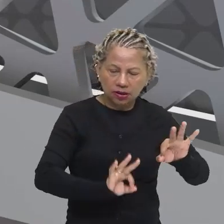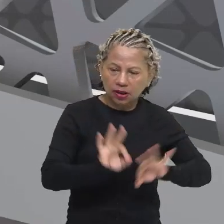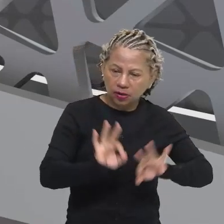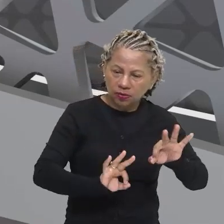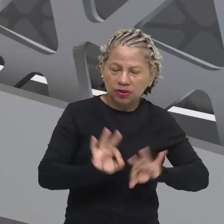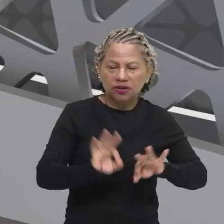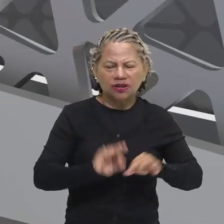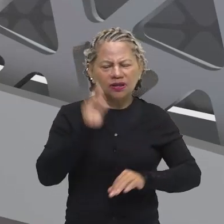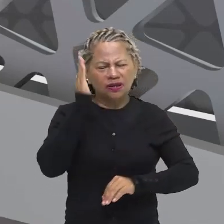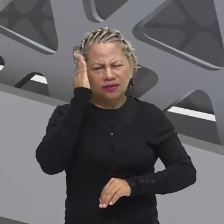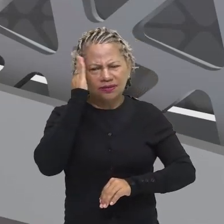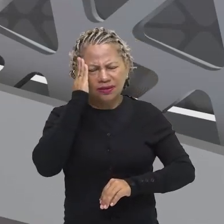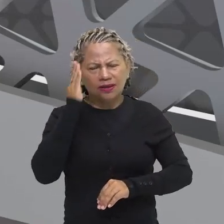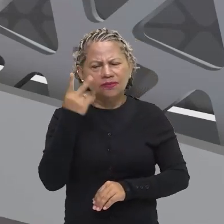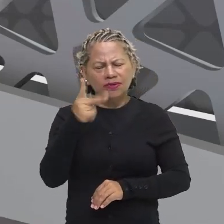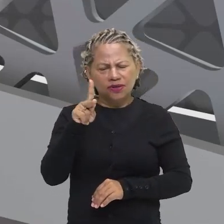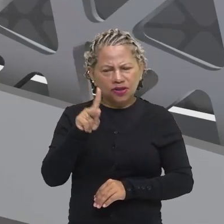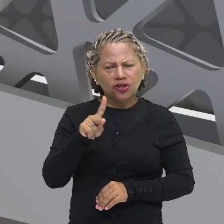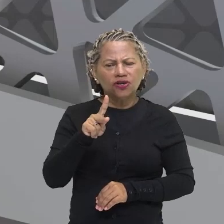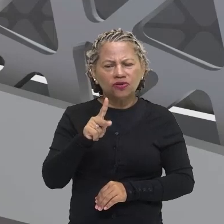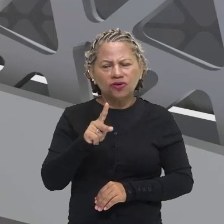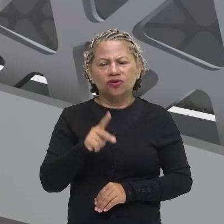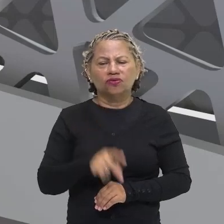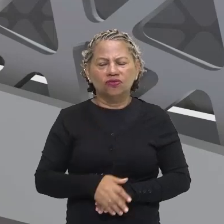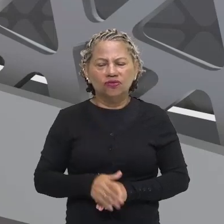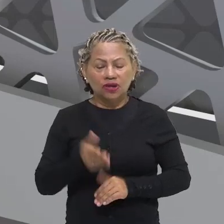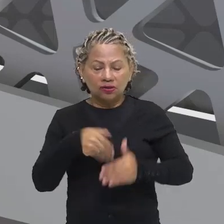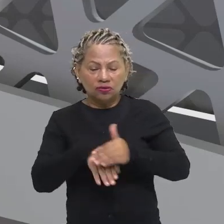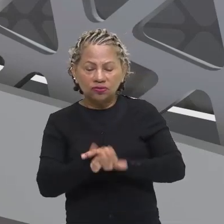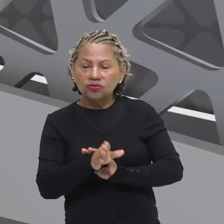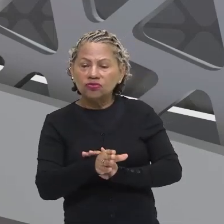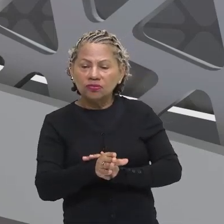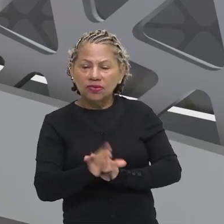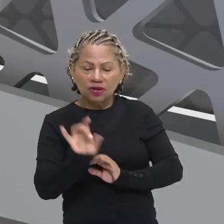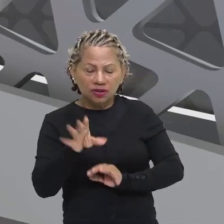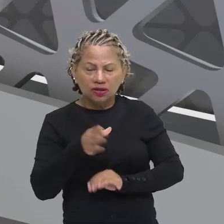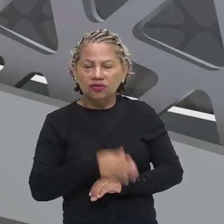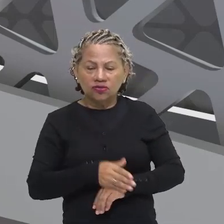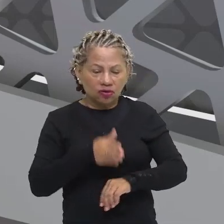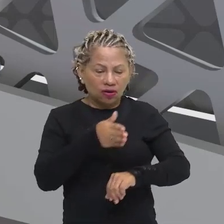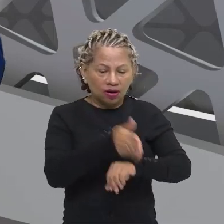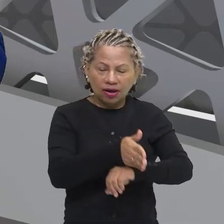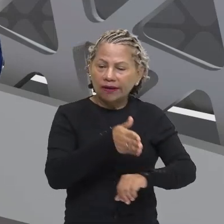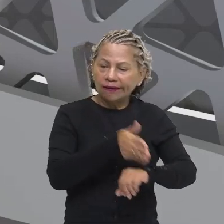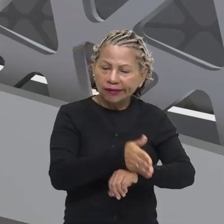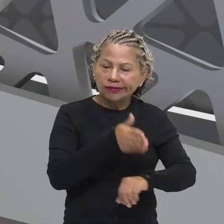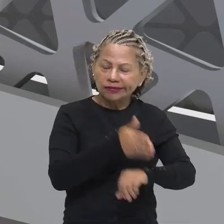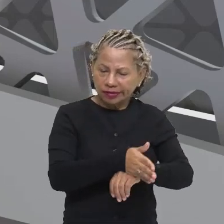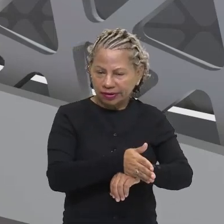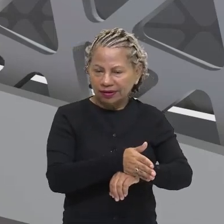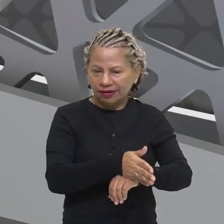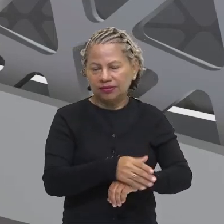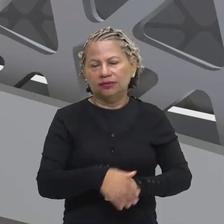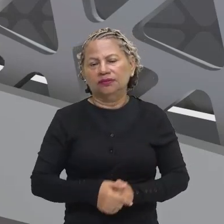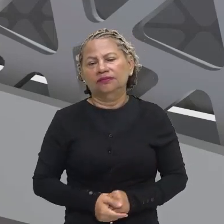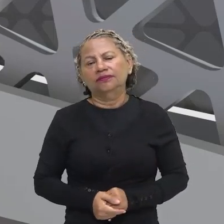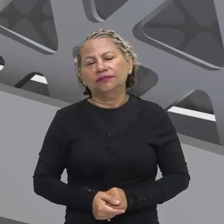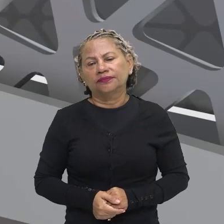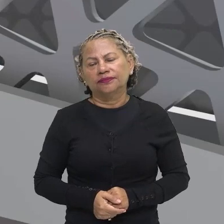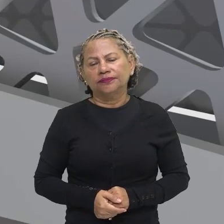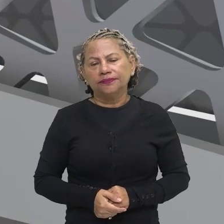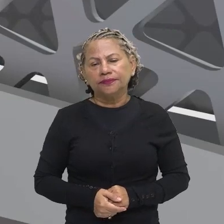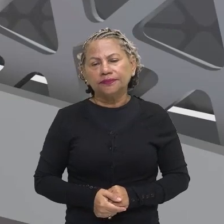porque por trás eles têm a inteligência artificial, né, gente? Que faz com que, às